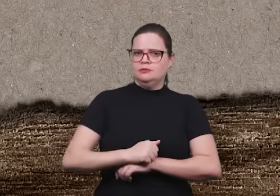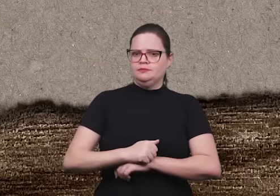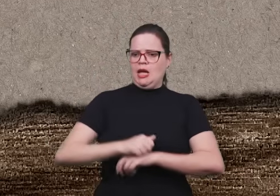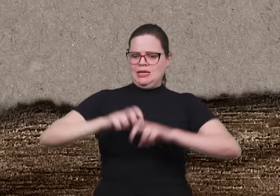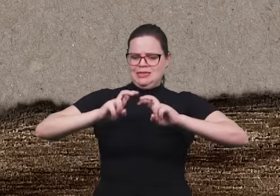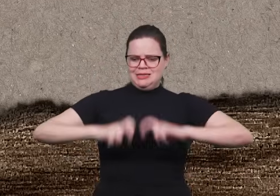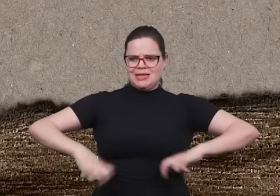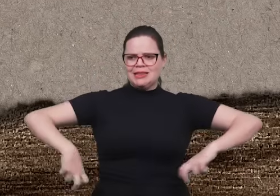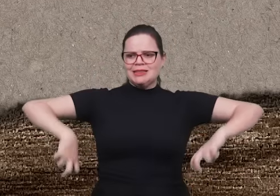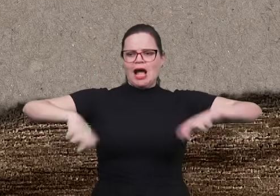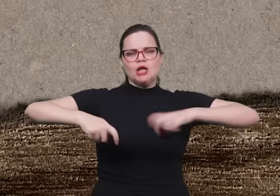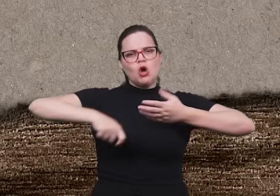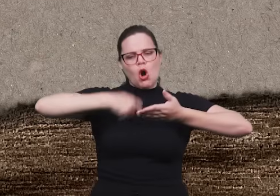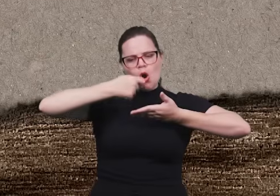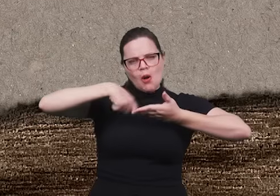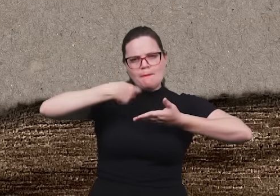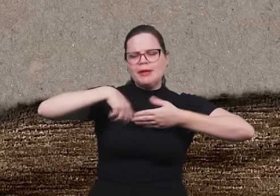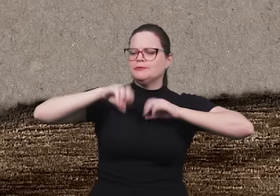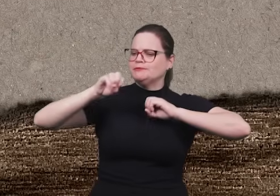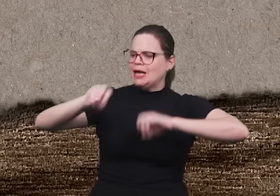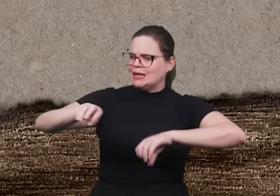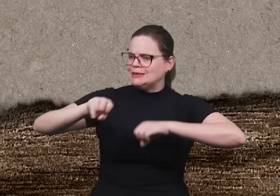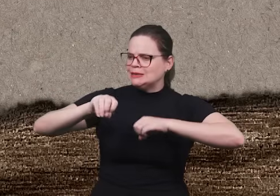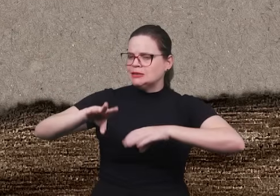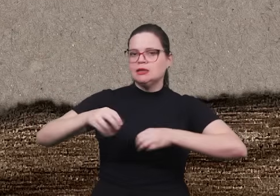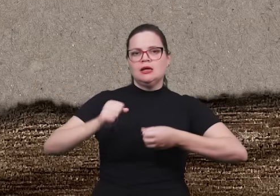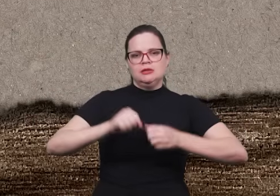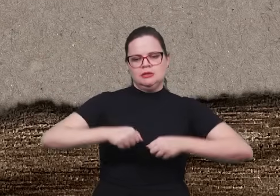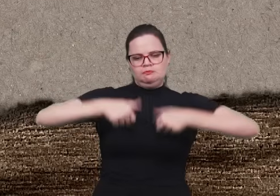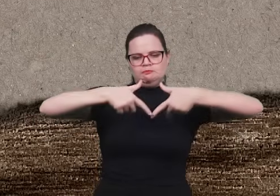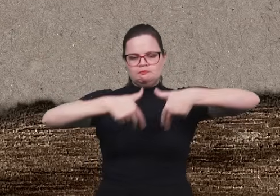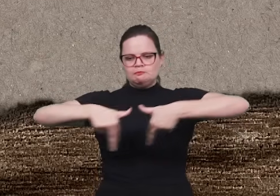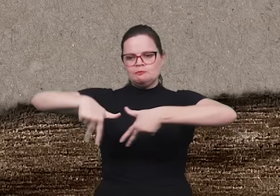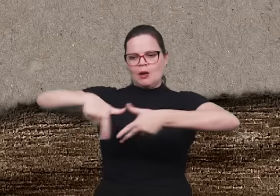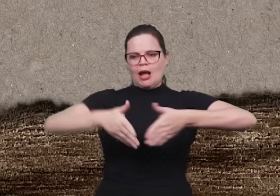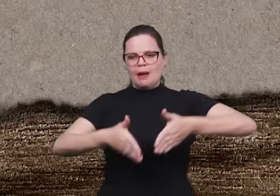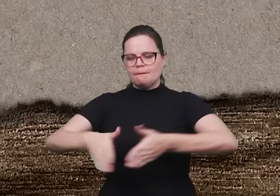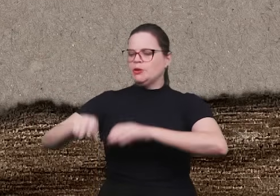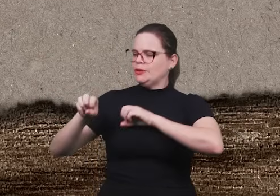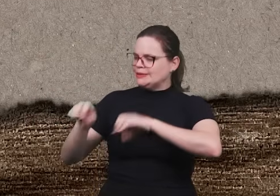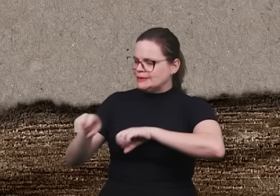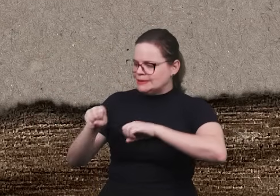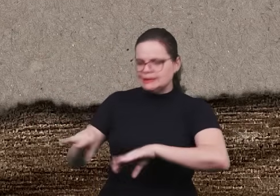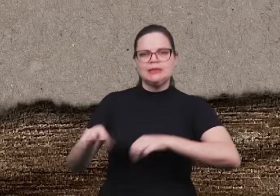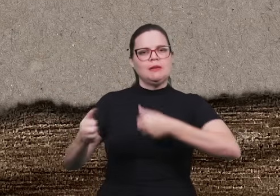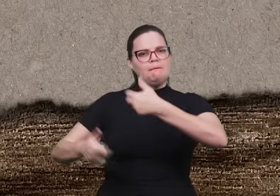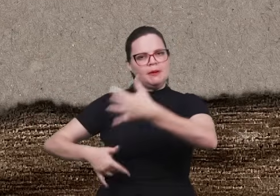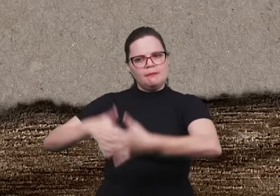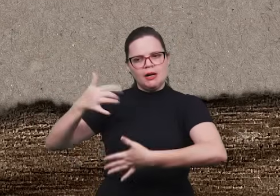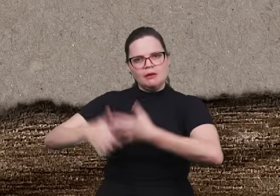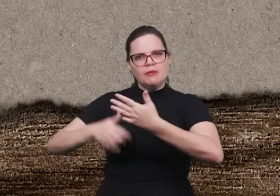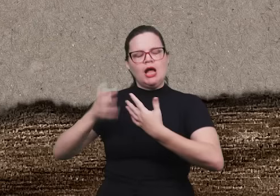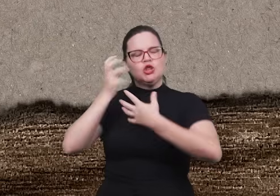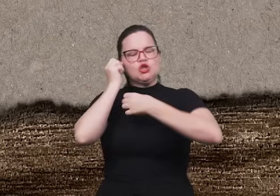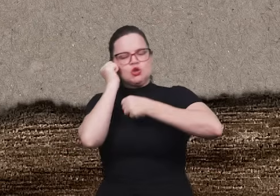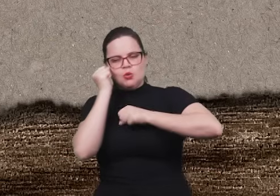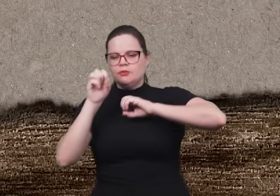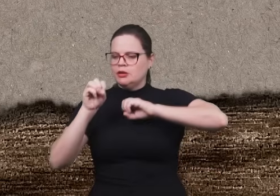falarás assentado em tua casa, e andando pelo caminho, e deitando-te e